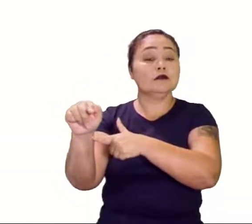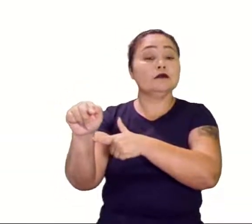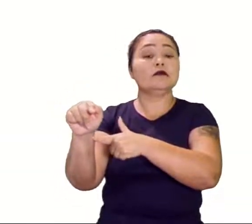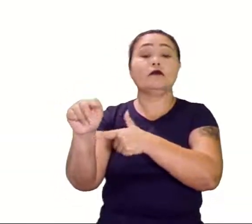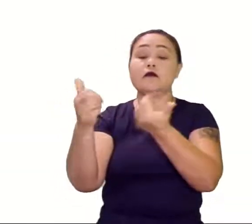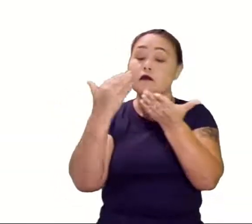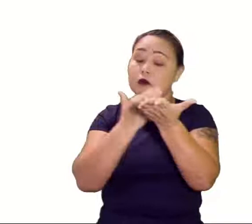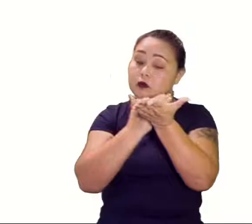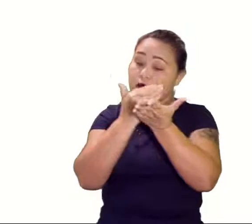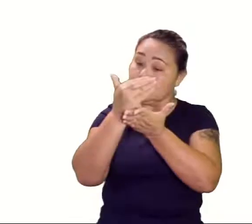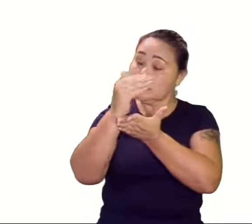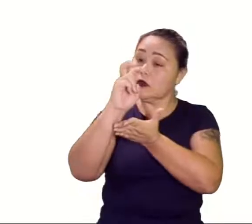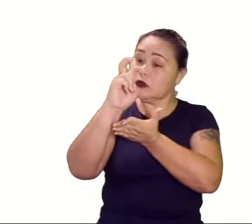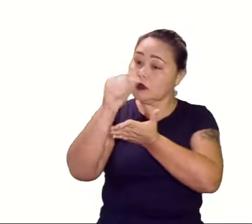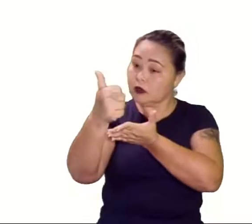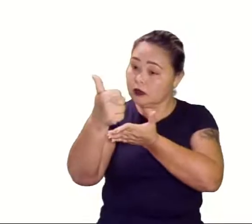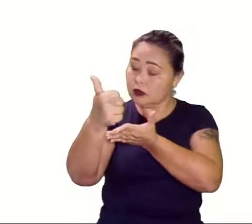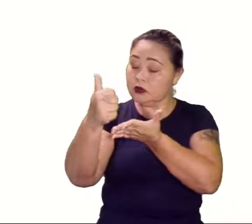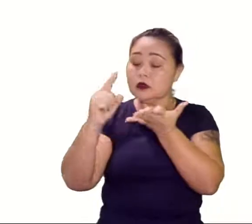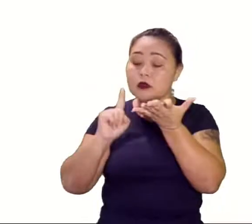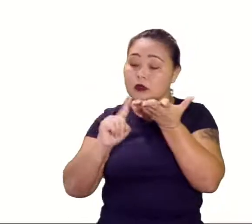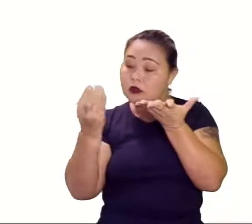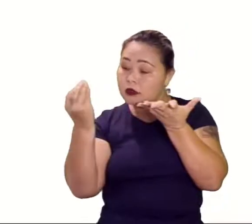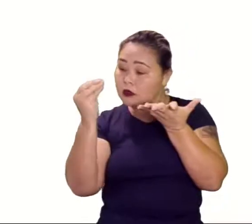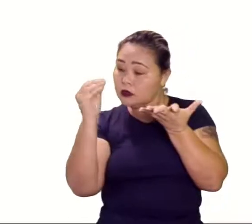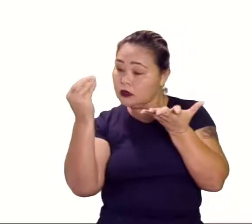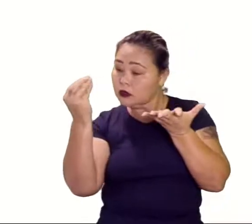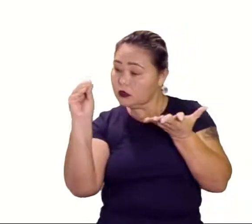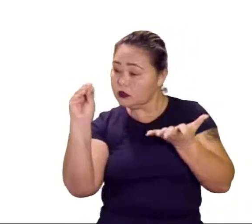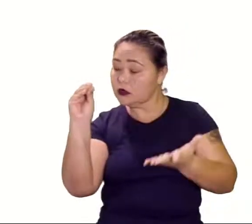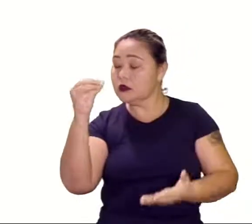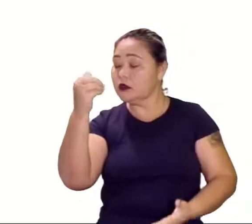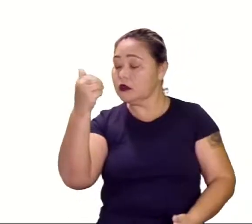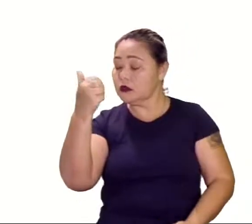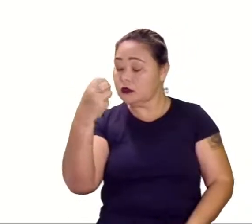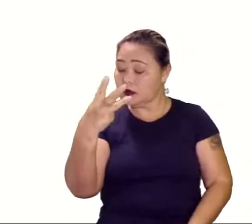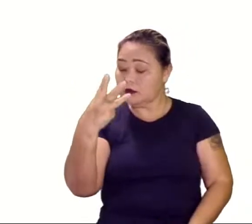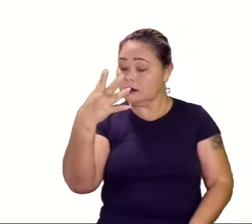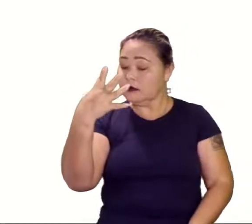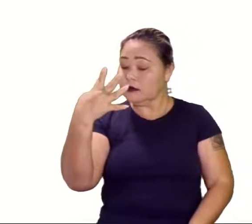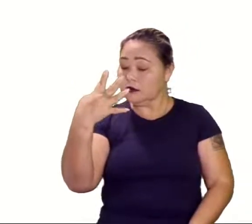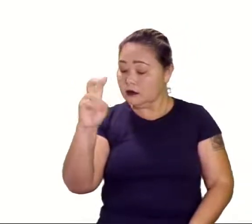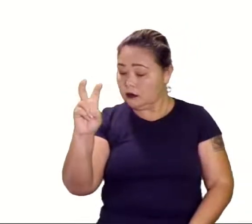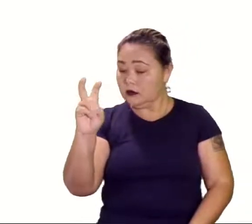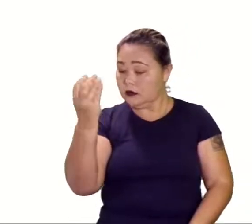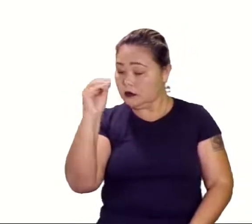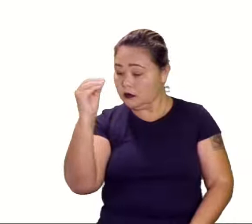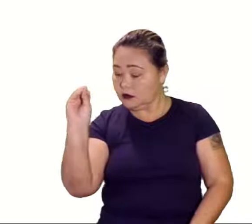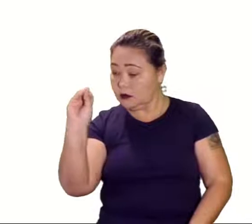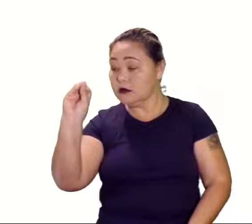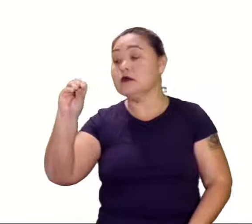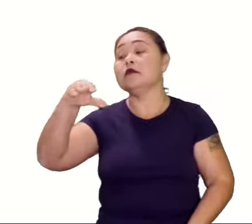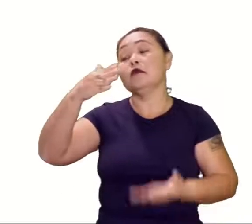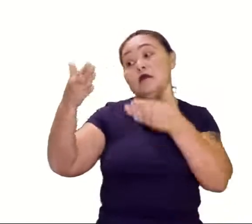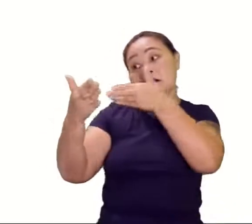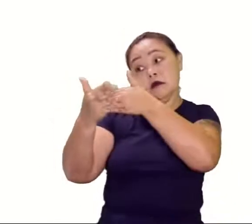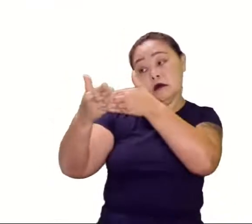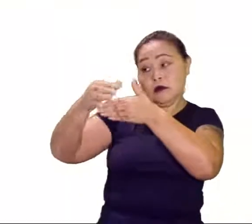no 51, aí tem 5 termos. 1, 2, 3, 4, 5 e terminou